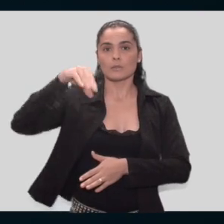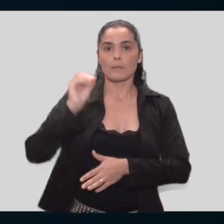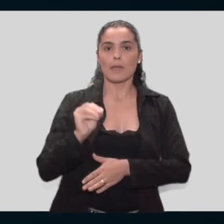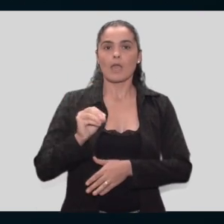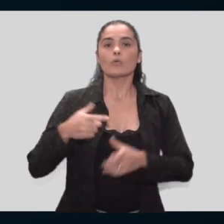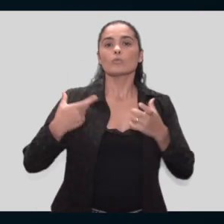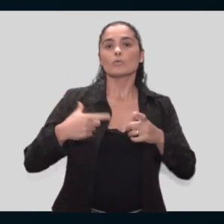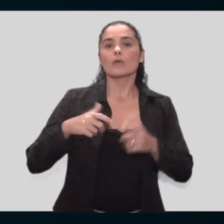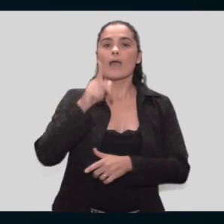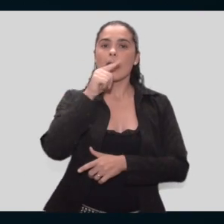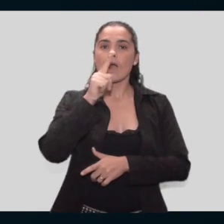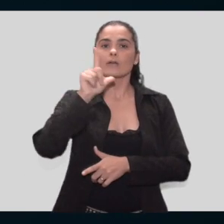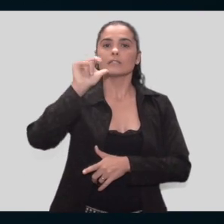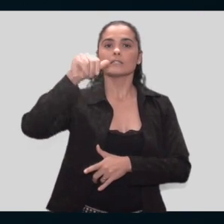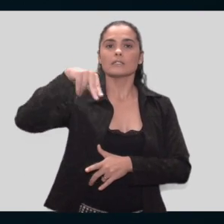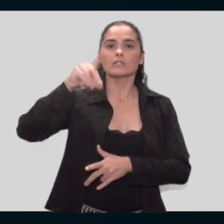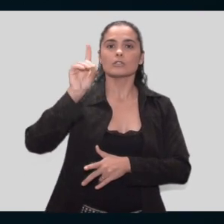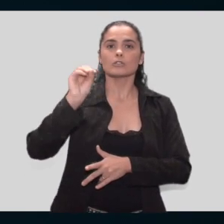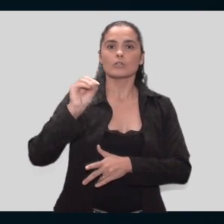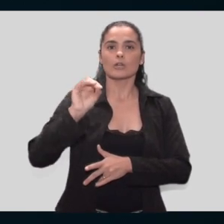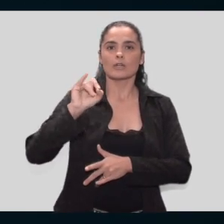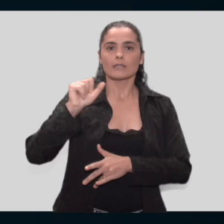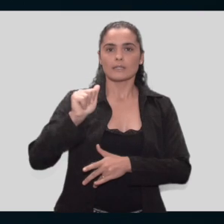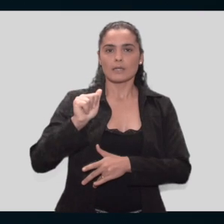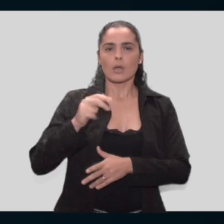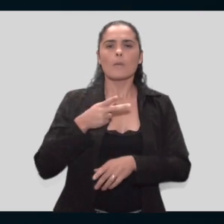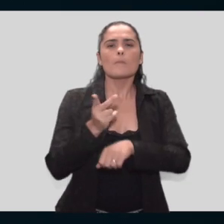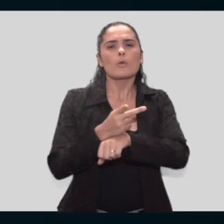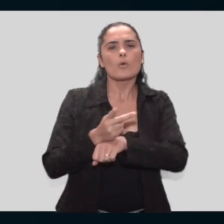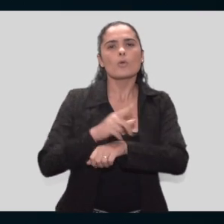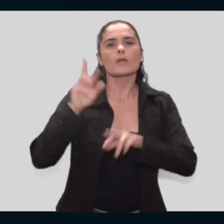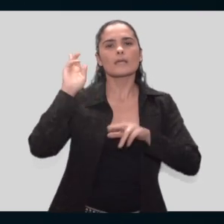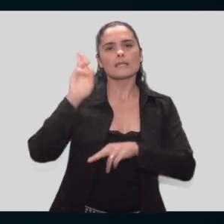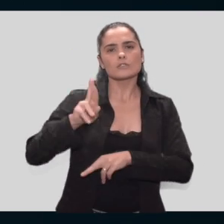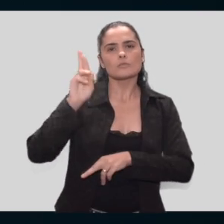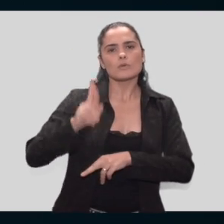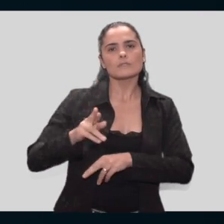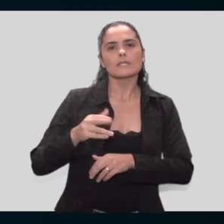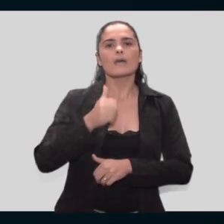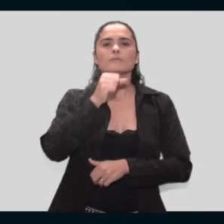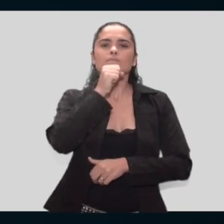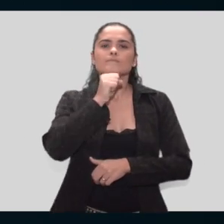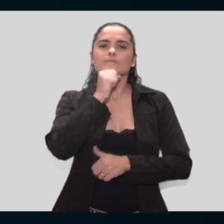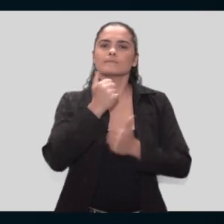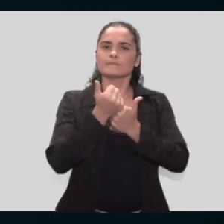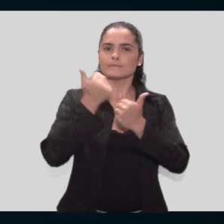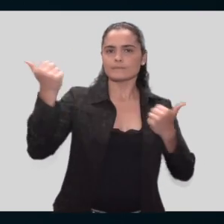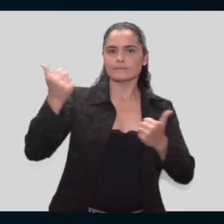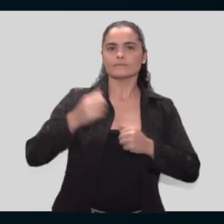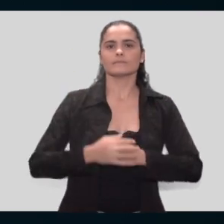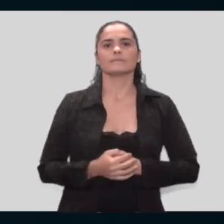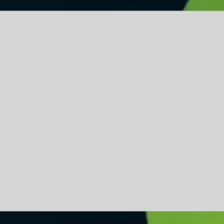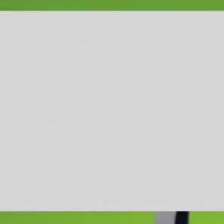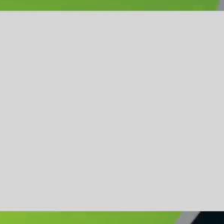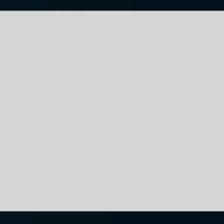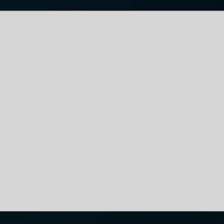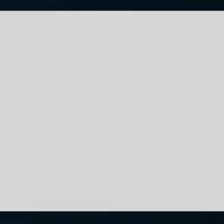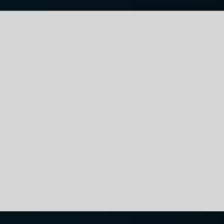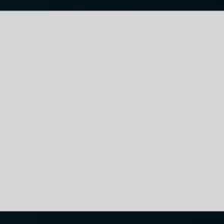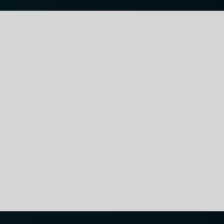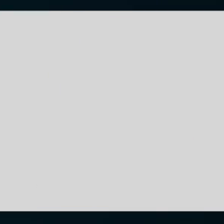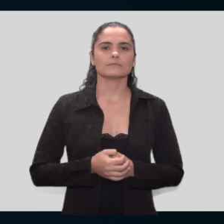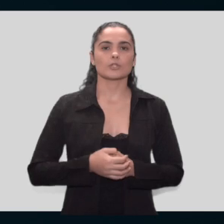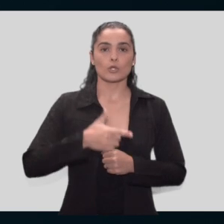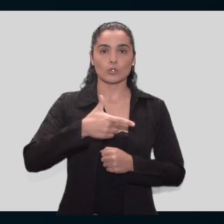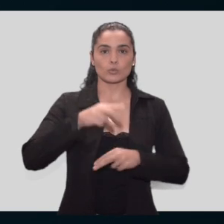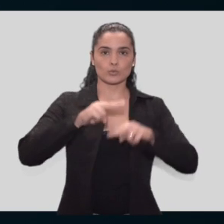março em Águas de Lindóia. Procure a liderança da Maturidade Frutífera para saber mais sobre a programação e as formas de pagamento.